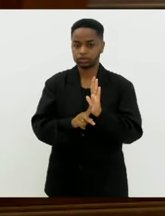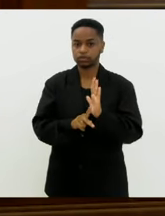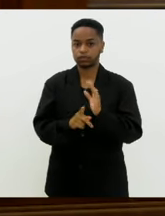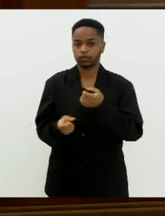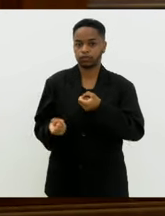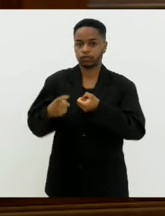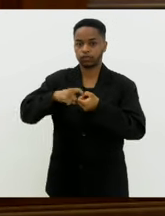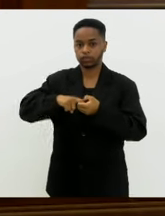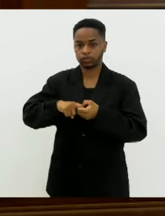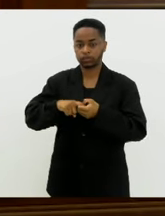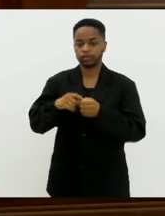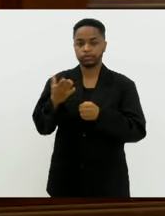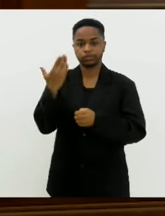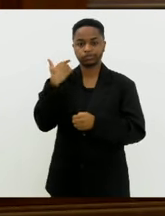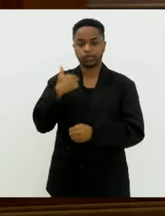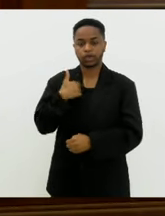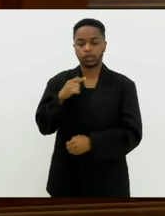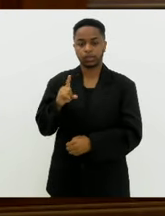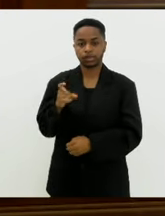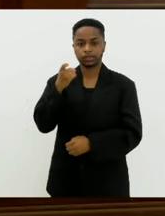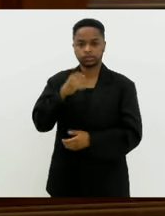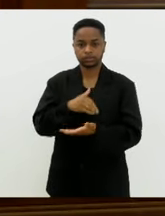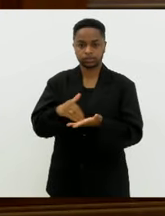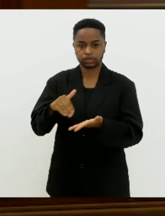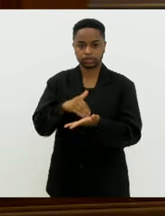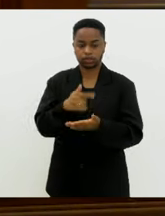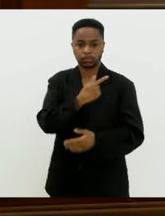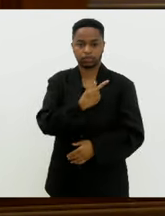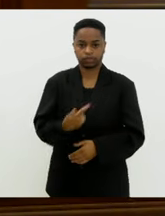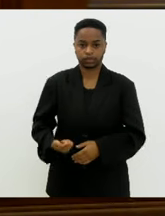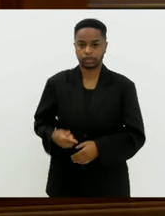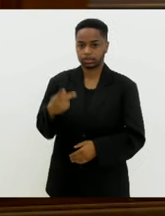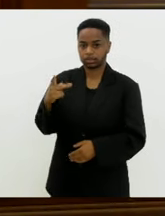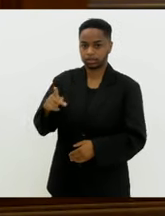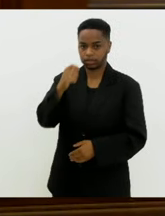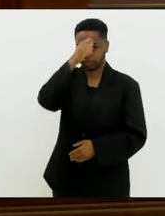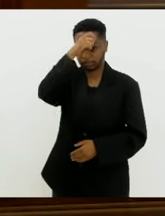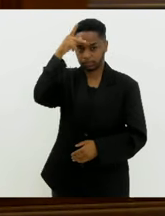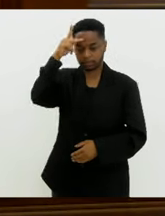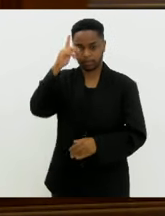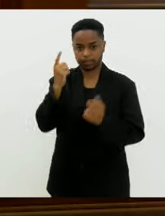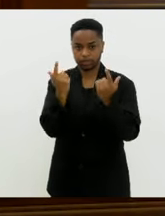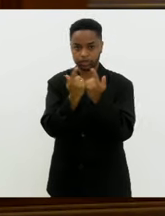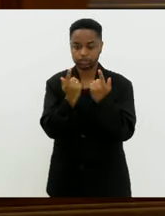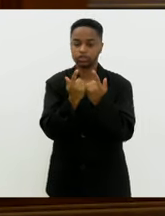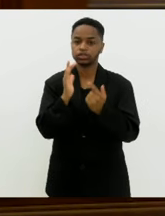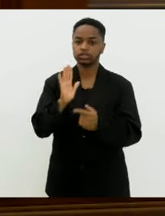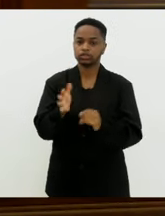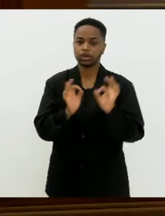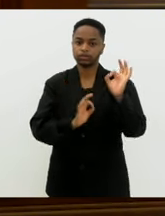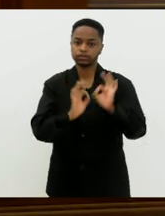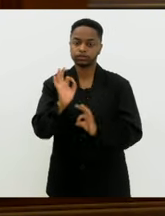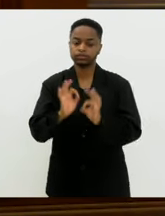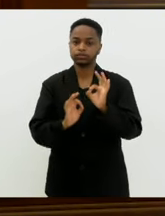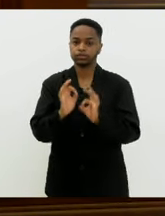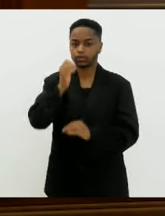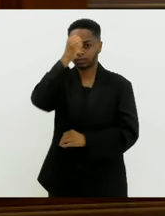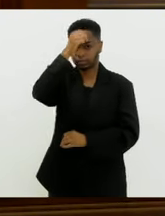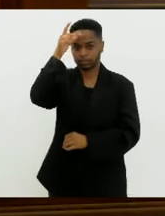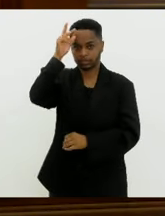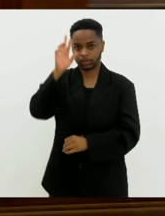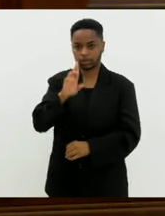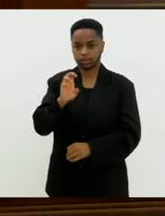quando eu era secretário de governo da Prefeitura de Magé, já na gestão do nosso prefeito Renato Cozzolino,